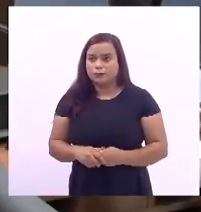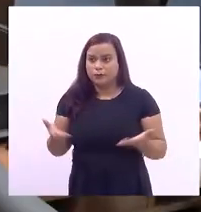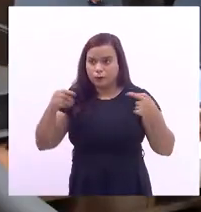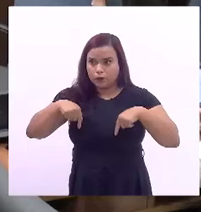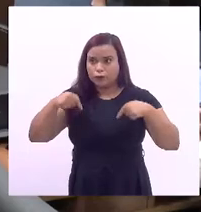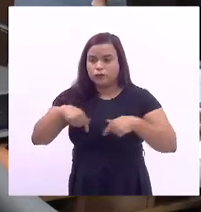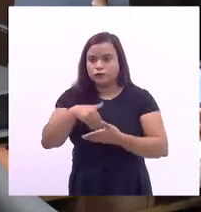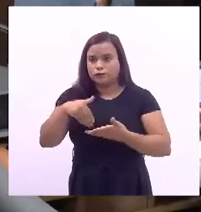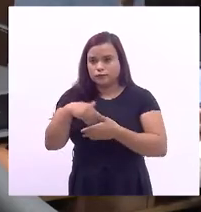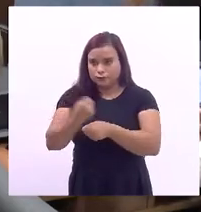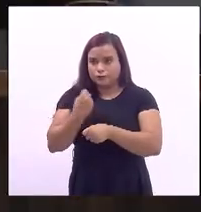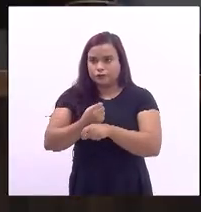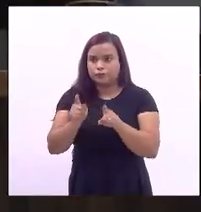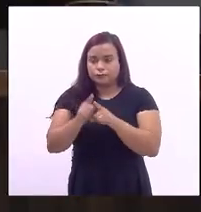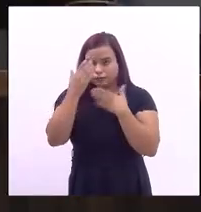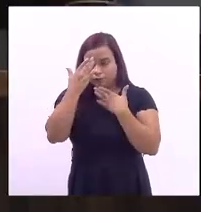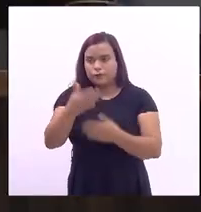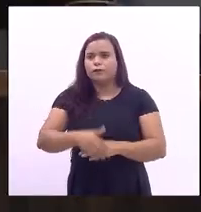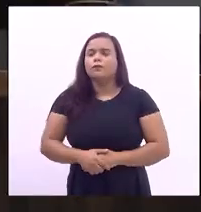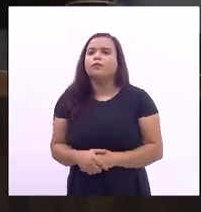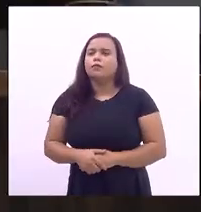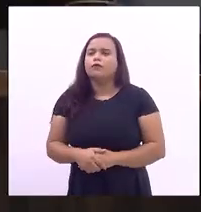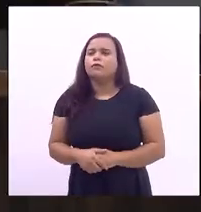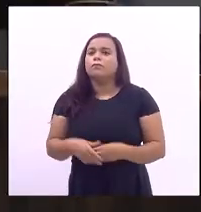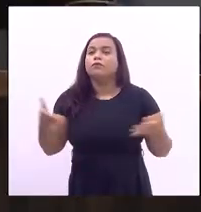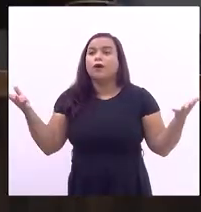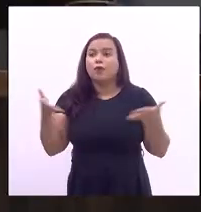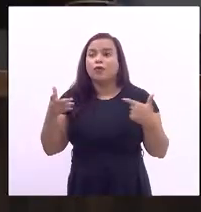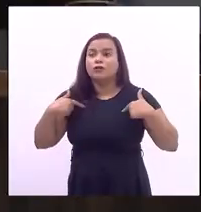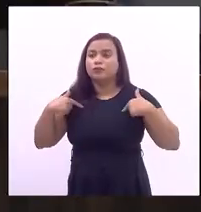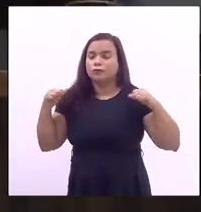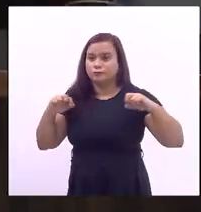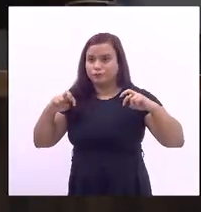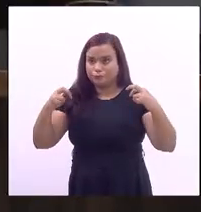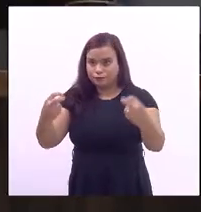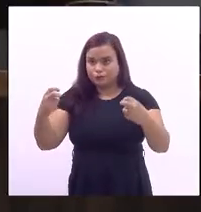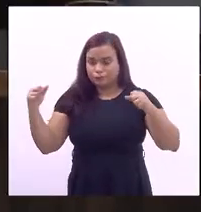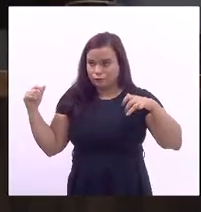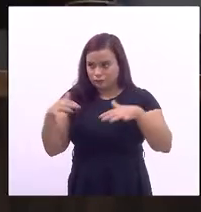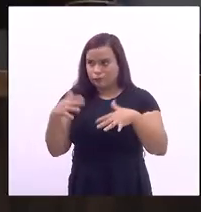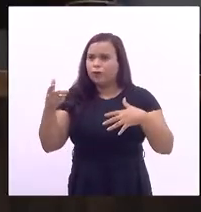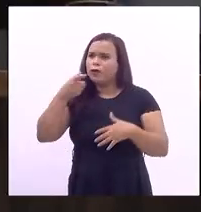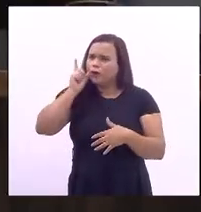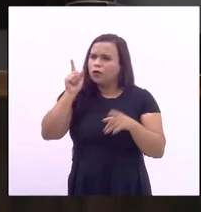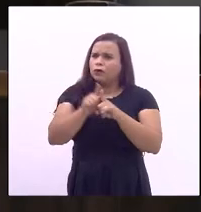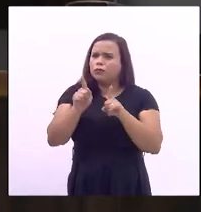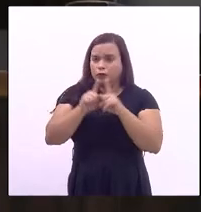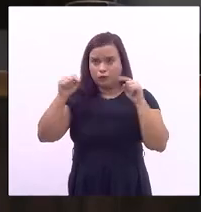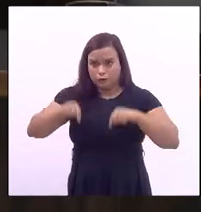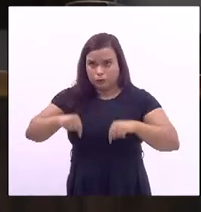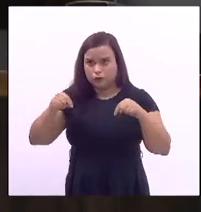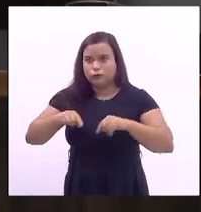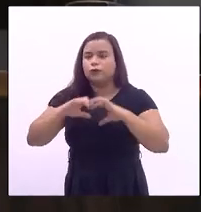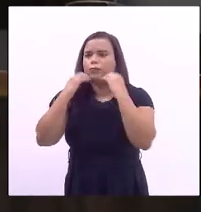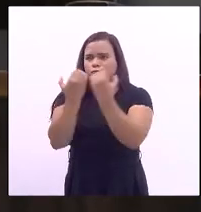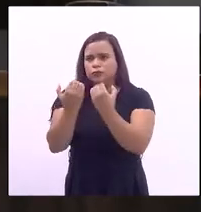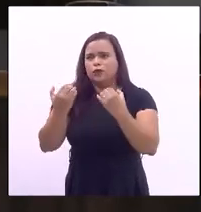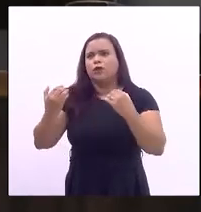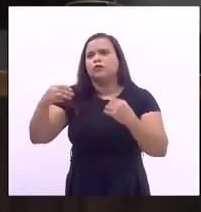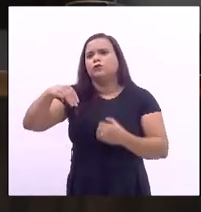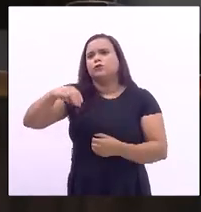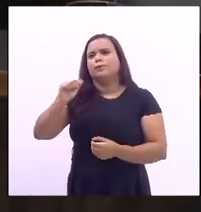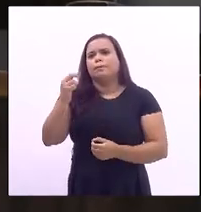o dia de hoje eu reuni e é ontem hoje as comunidades da